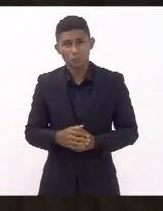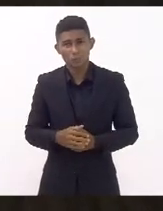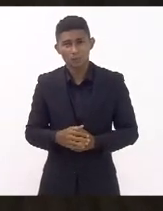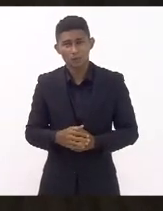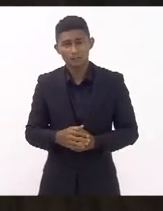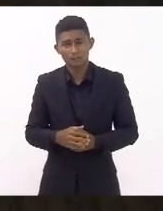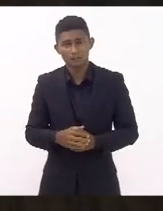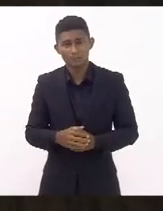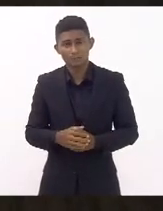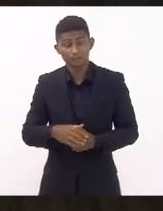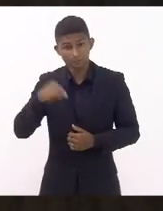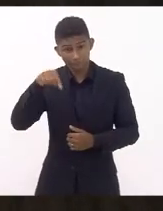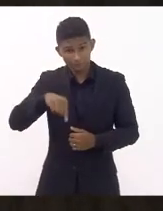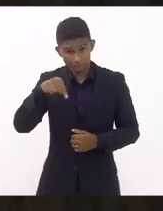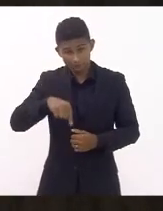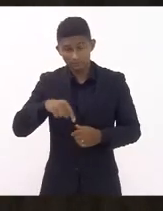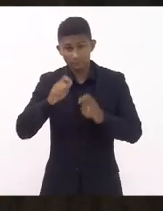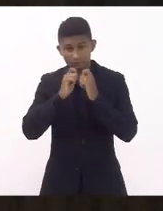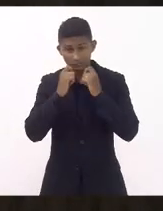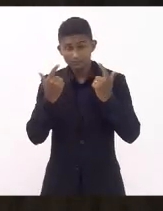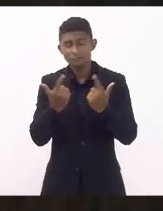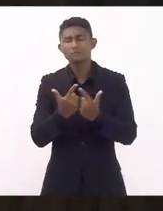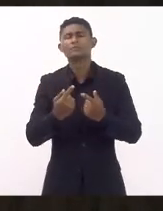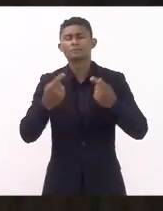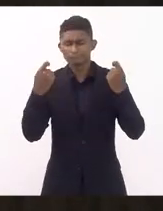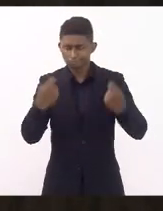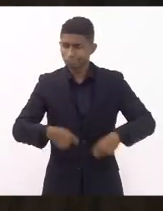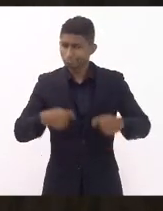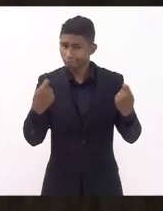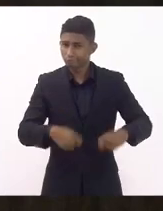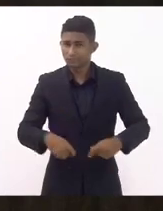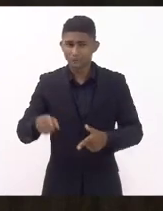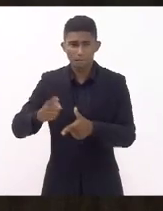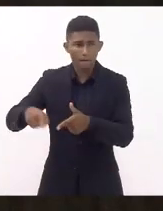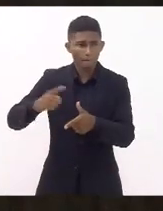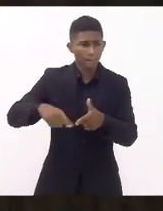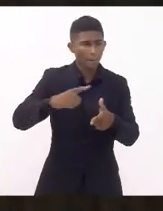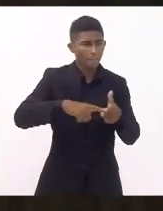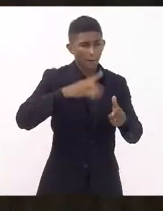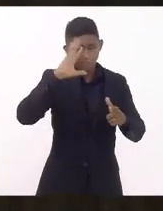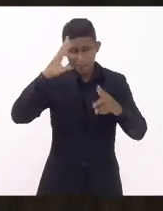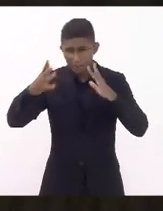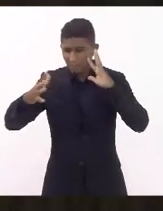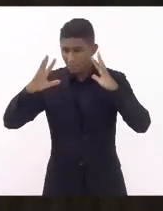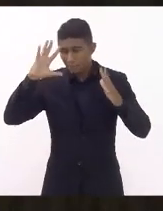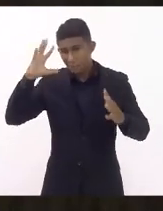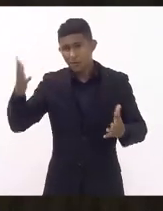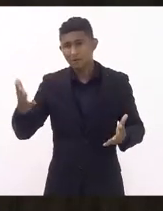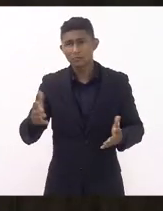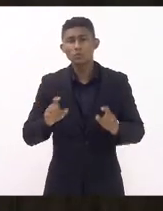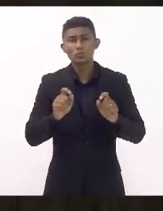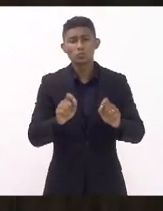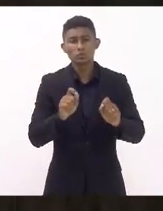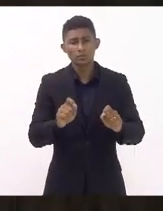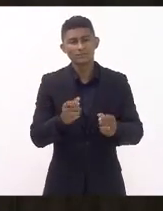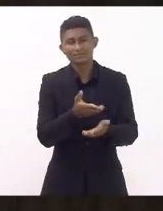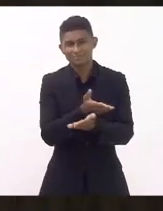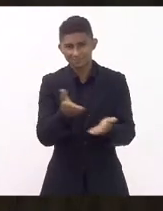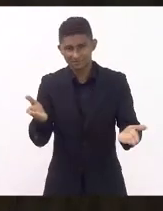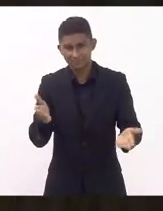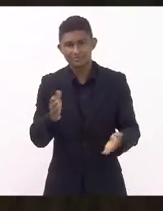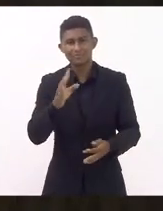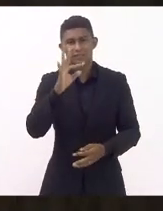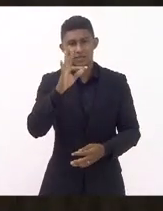Então, essa casa precisa resolver, né, a questão do TAF desses concursos,